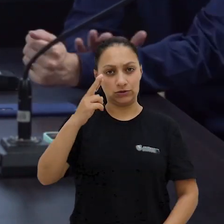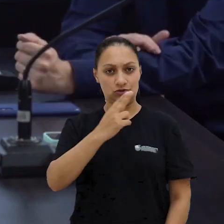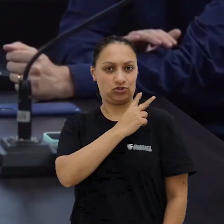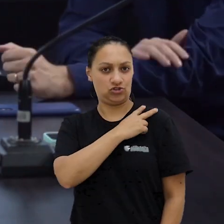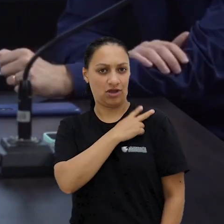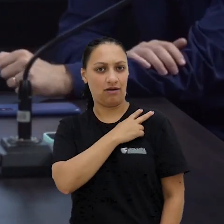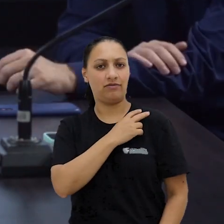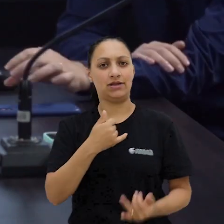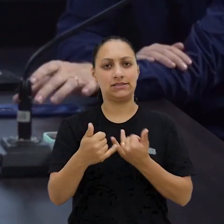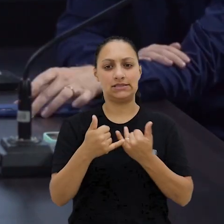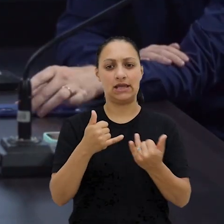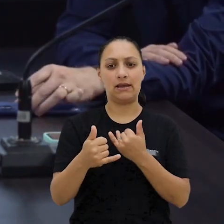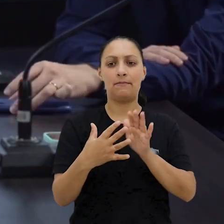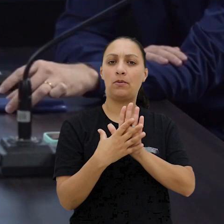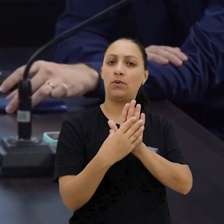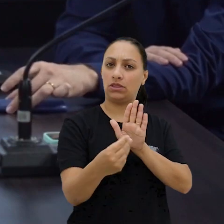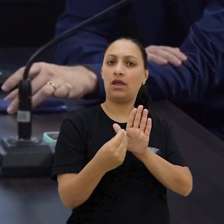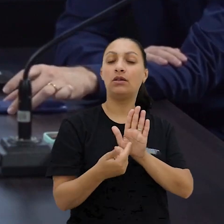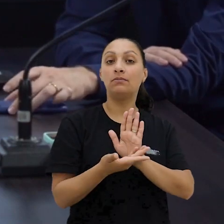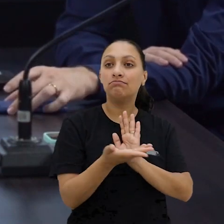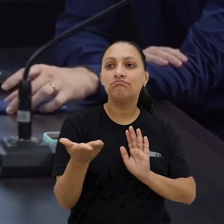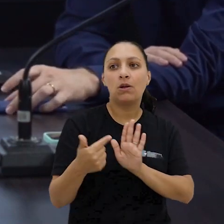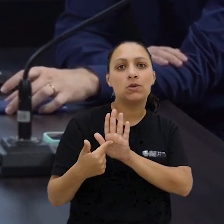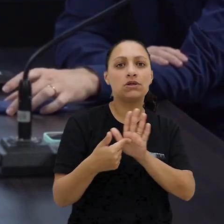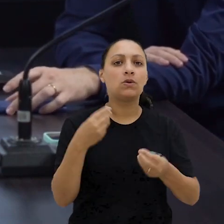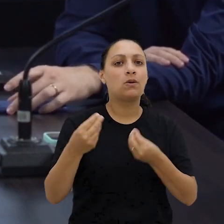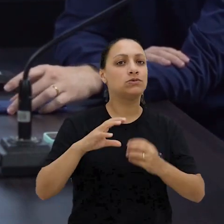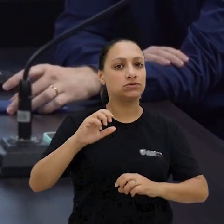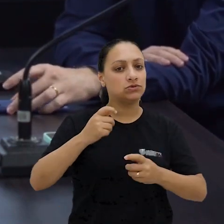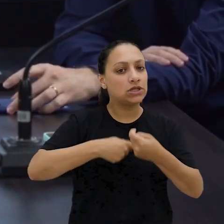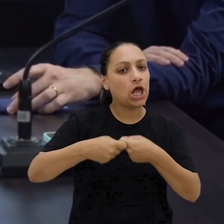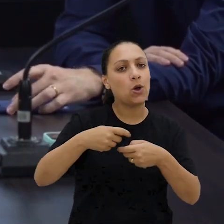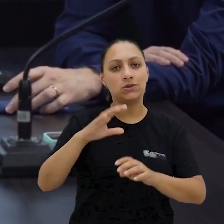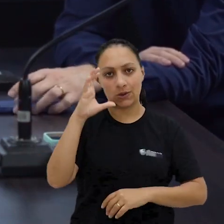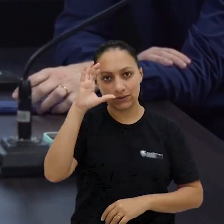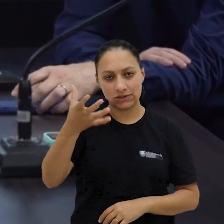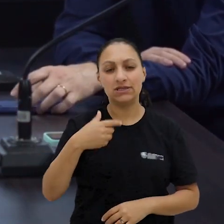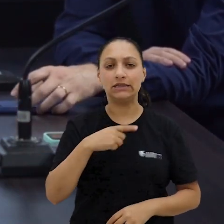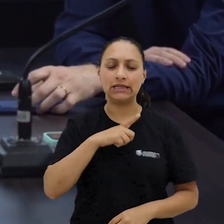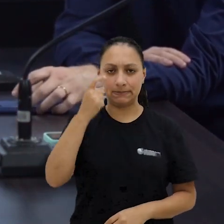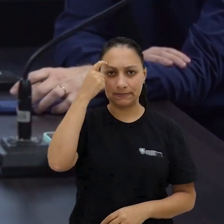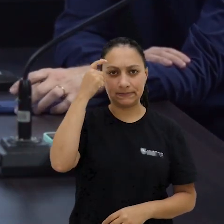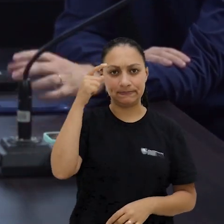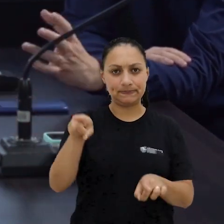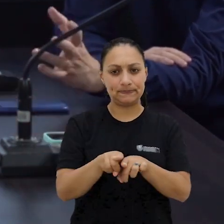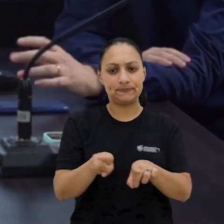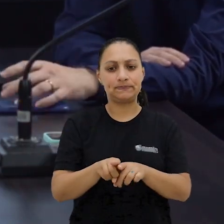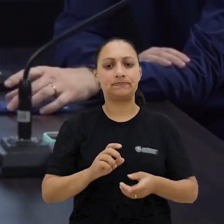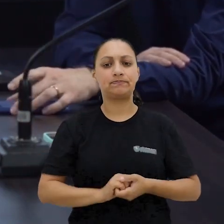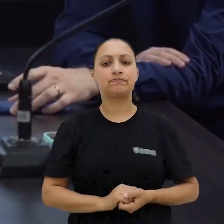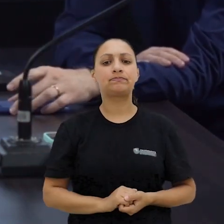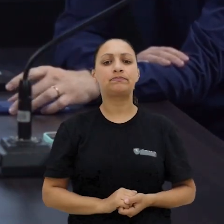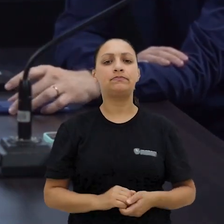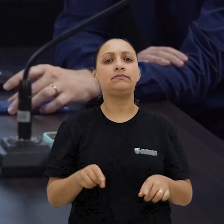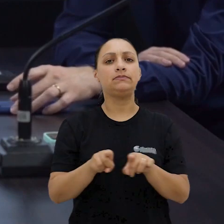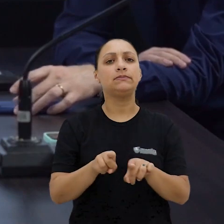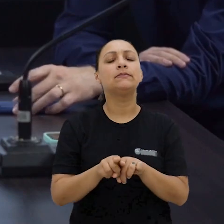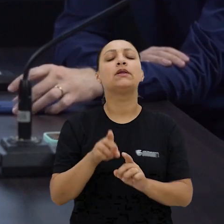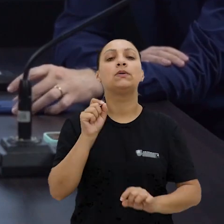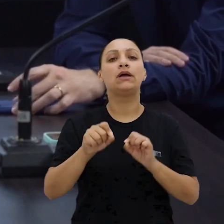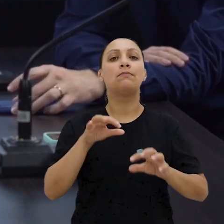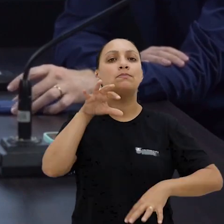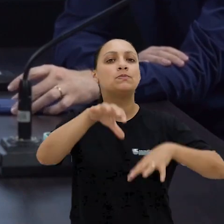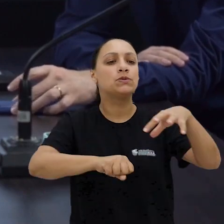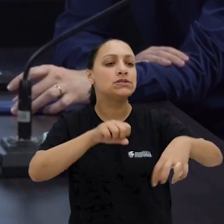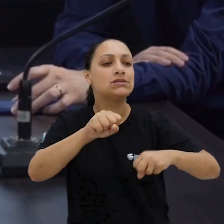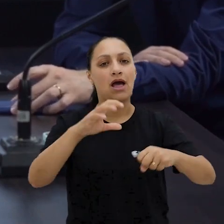ali, vamos dar o exemplo, então, de fazer o negócio acontecer, sabe? Acho que tem esse raciocínio também, né? Precisa ter abertura, né? De buscar a